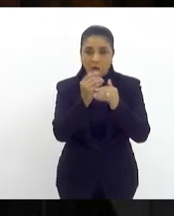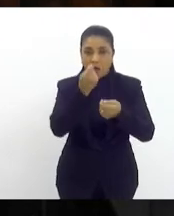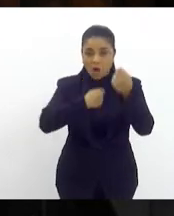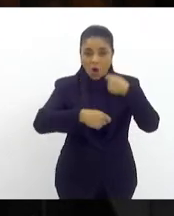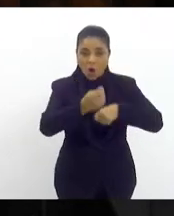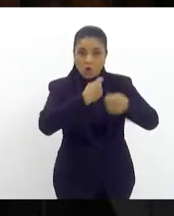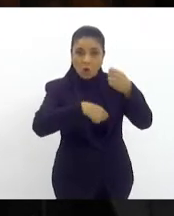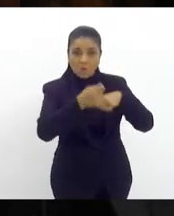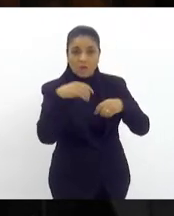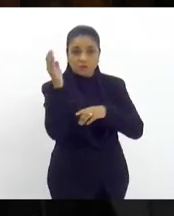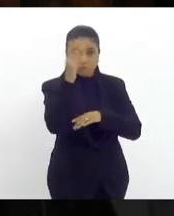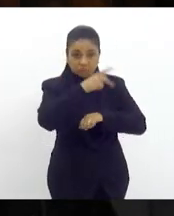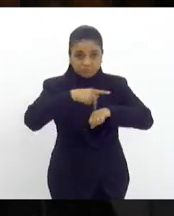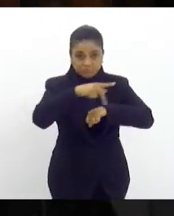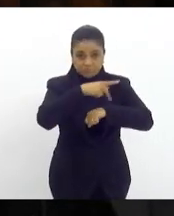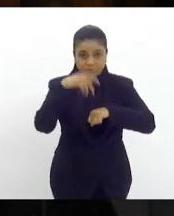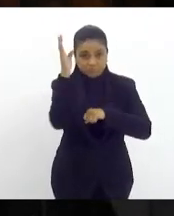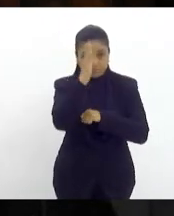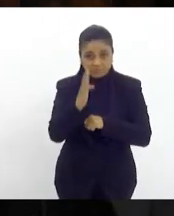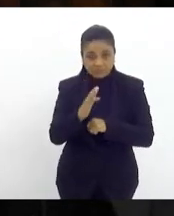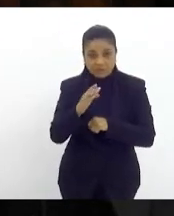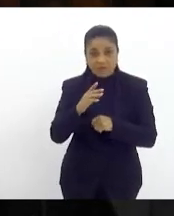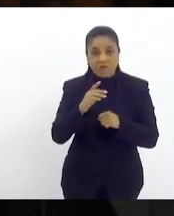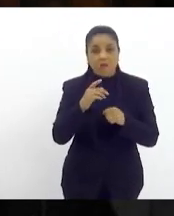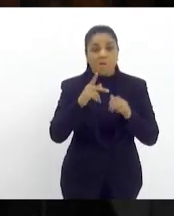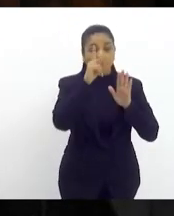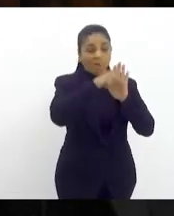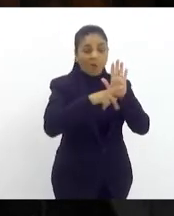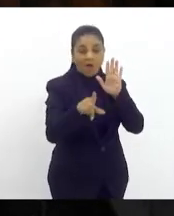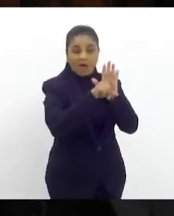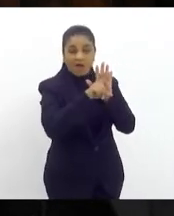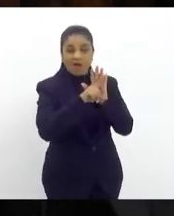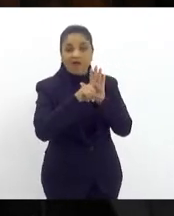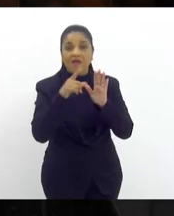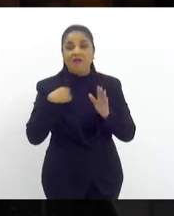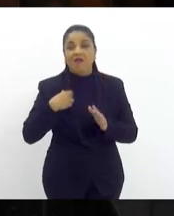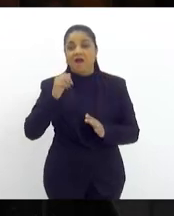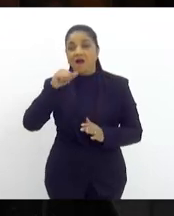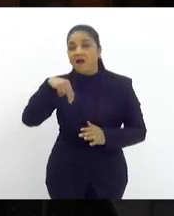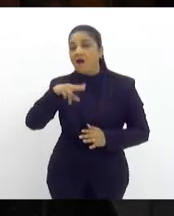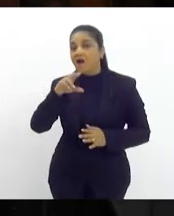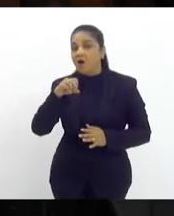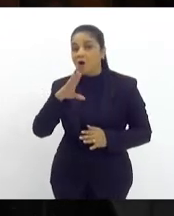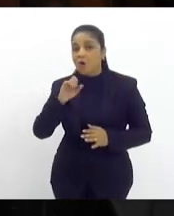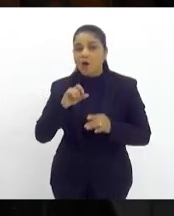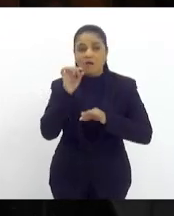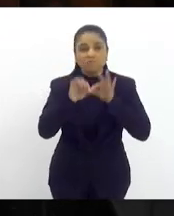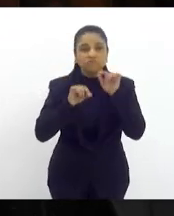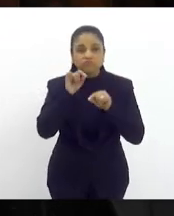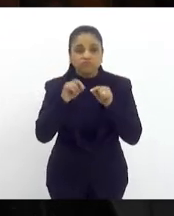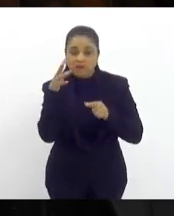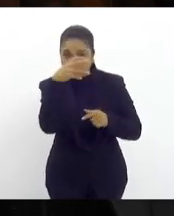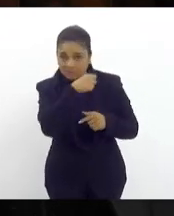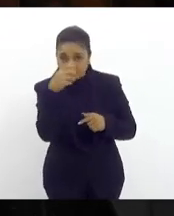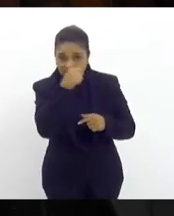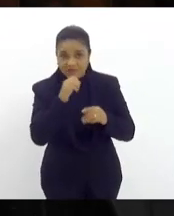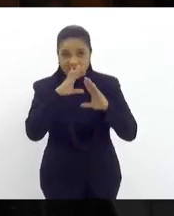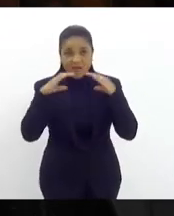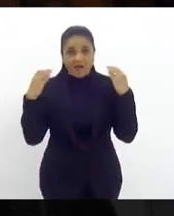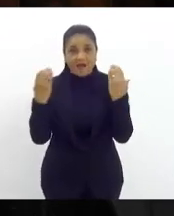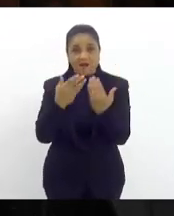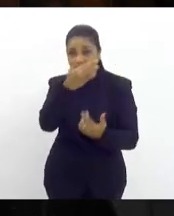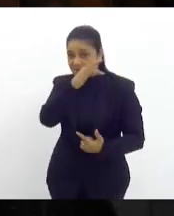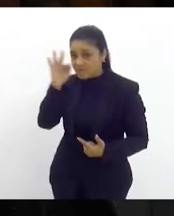são famoso projeto de lei da Âncora fiscal que a câmara federal vai votar urgência hoje